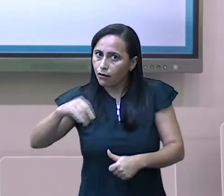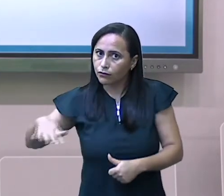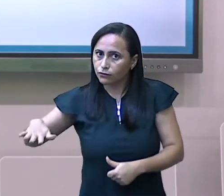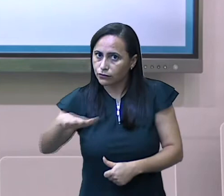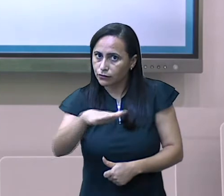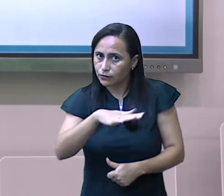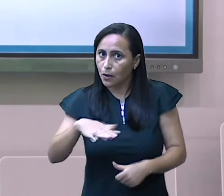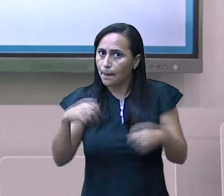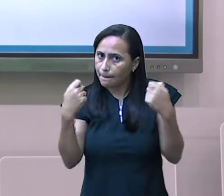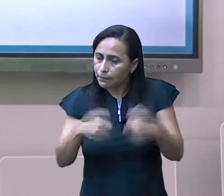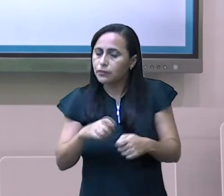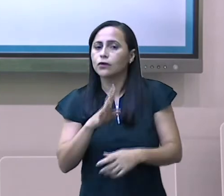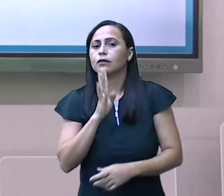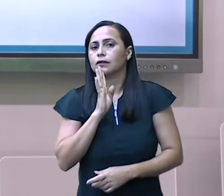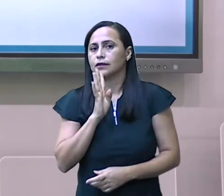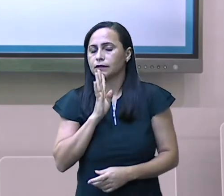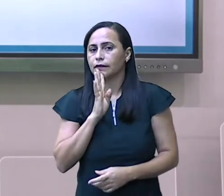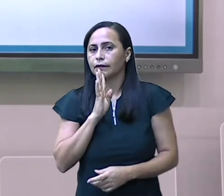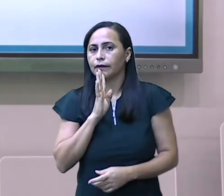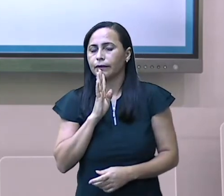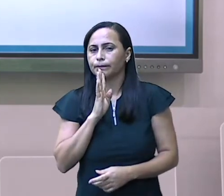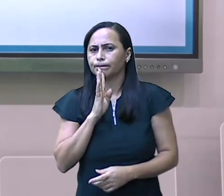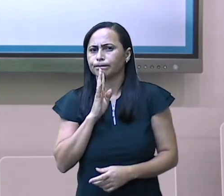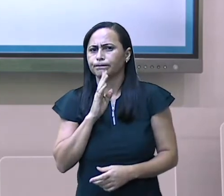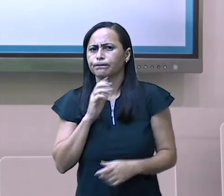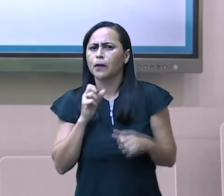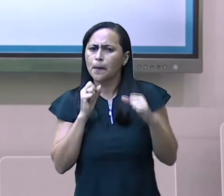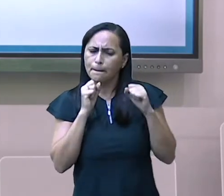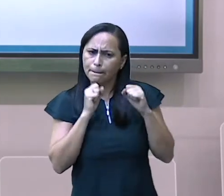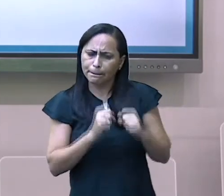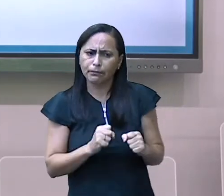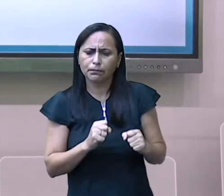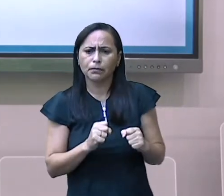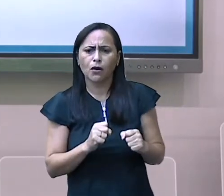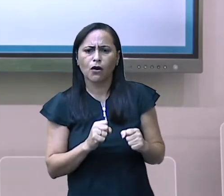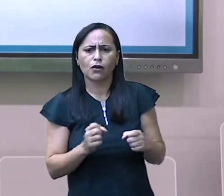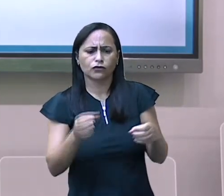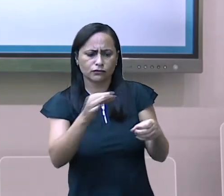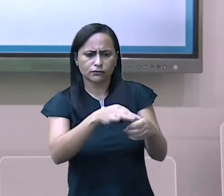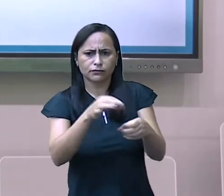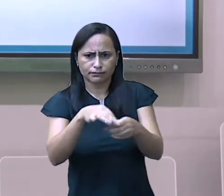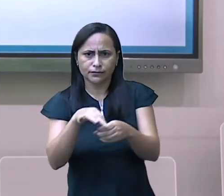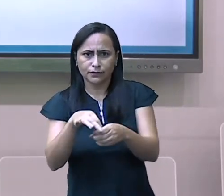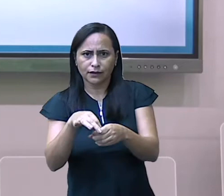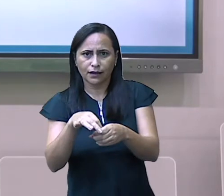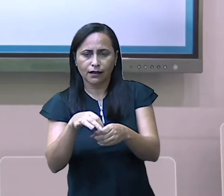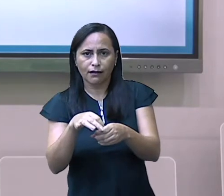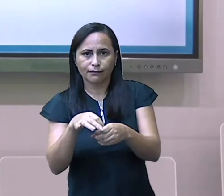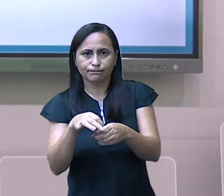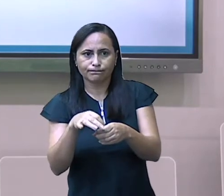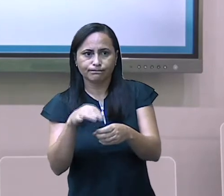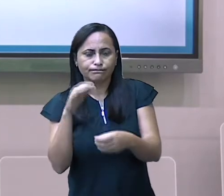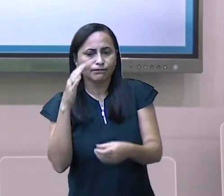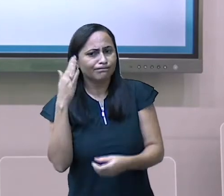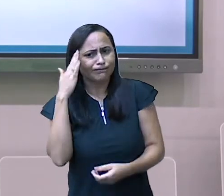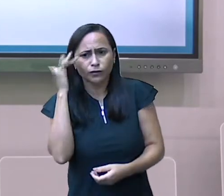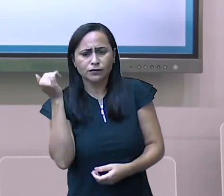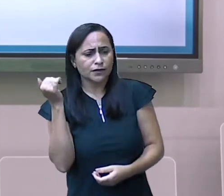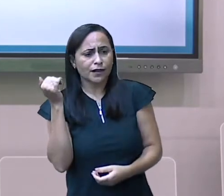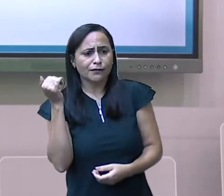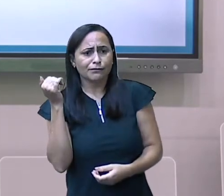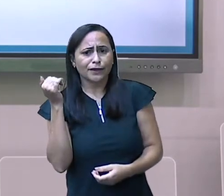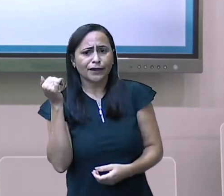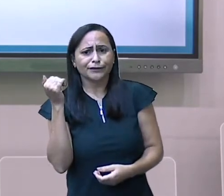conhecer, até mesmo para saber, é possível produzir alimento naquele solo? Se eu não souber que tipo de solo ele é, eu vou